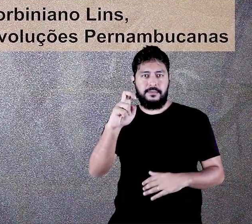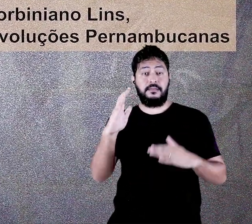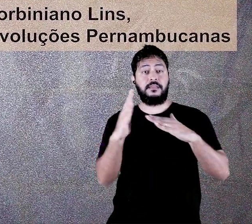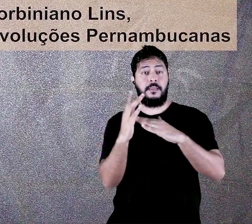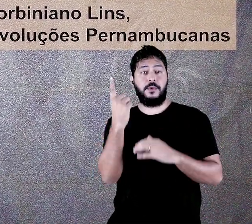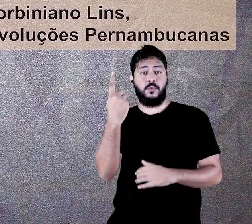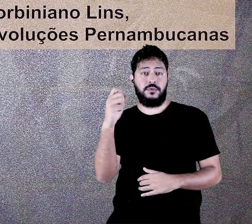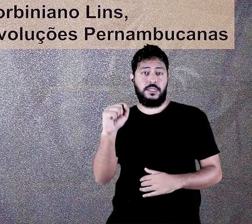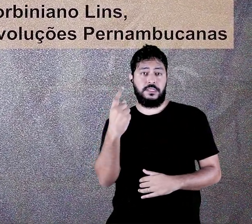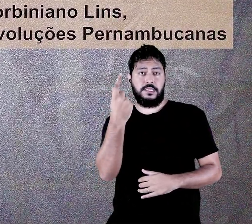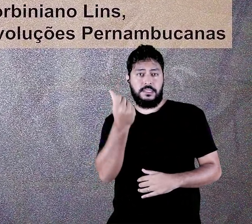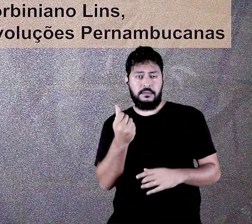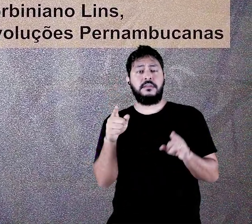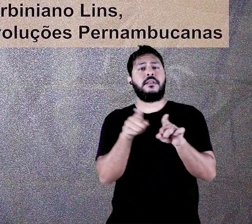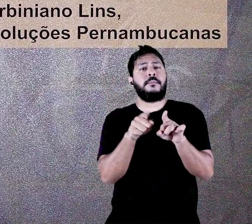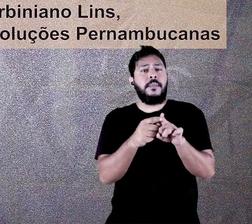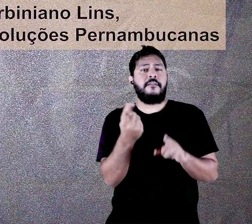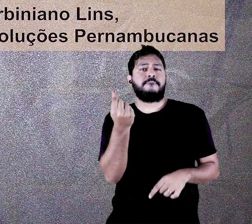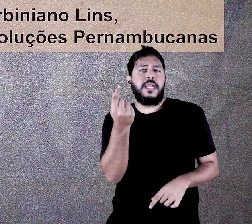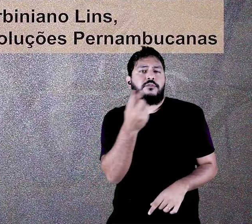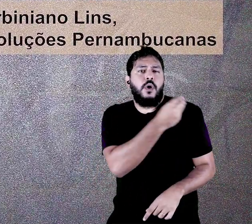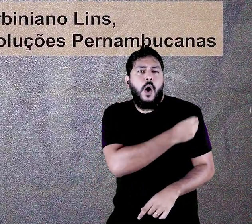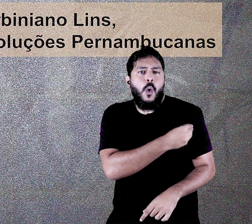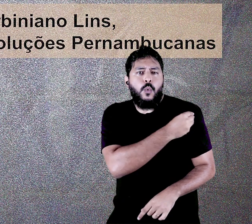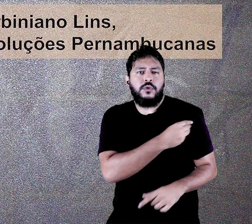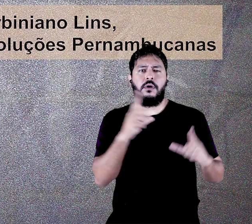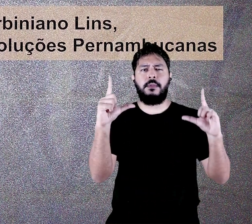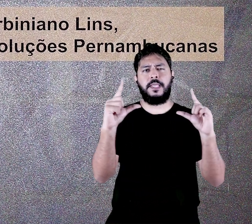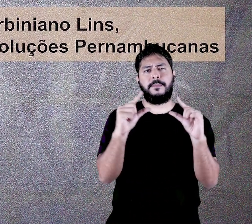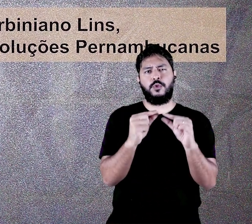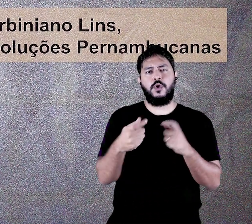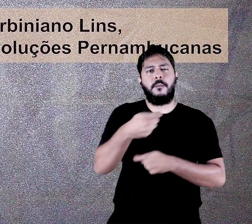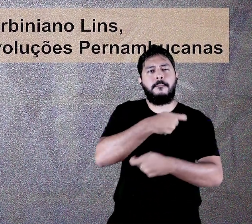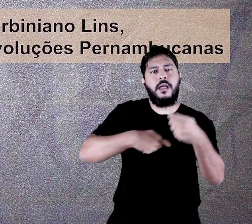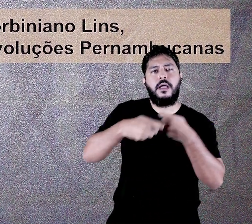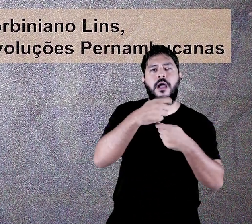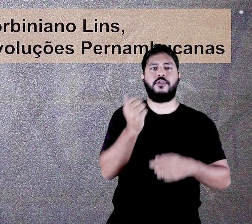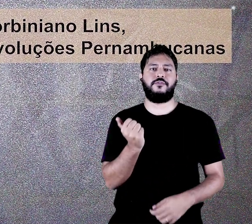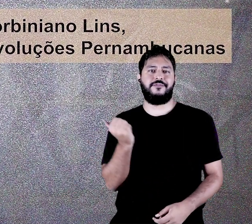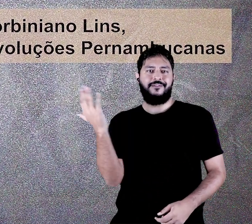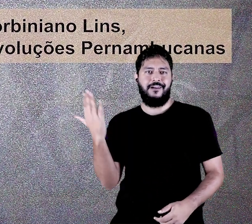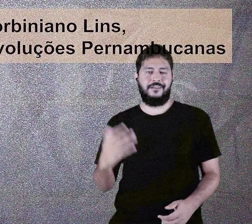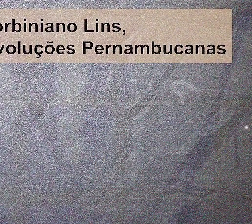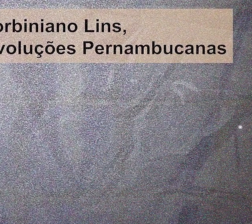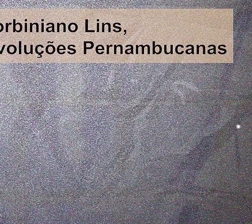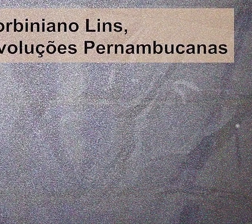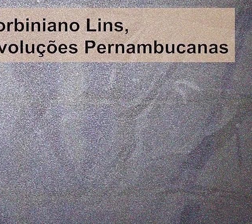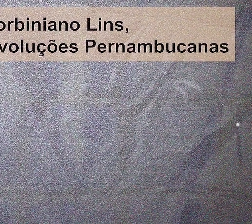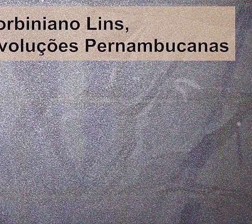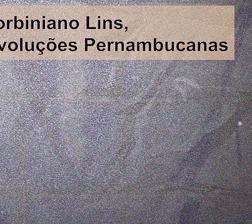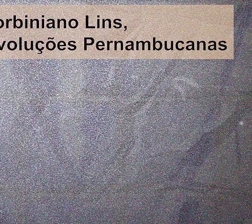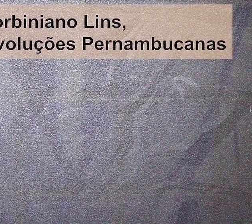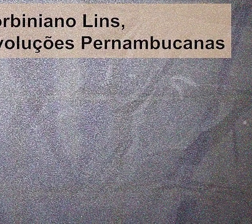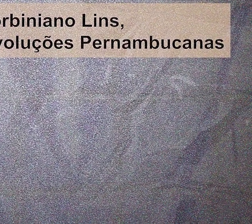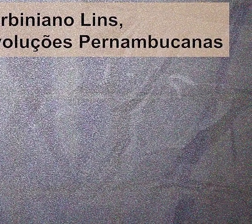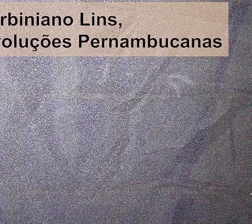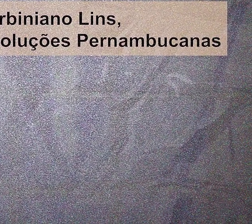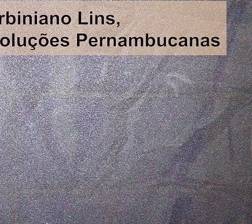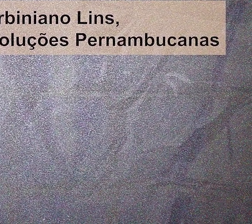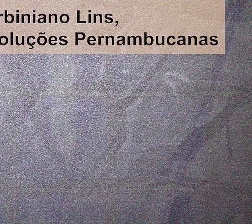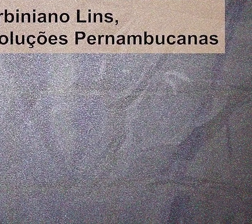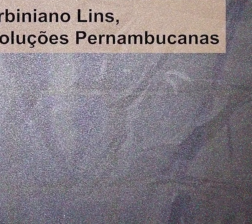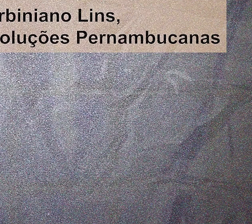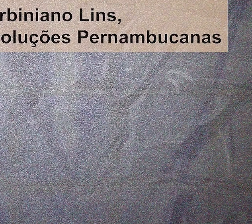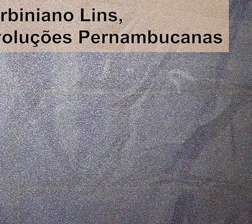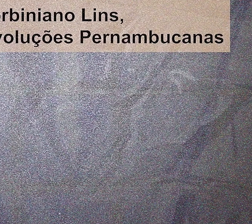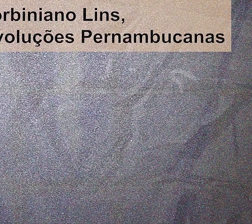de escultura de uma mulher na Praça da República. Monumento aos heróis da Revolução Pernambucana de 1817. Fotografia de um painel de